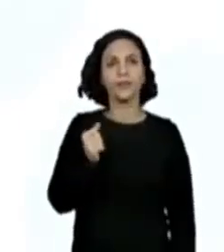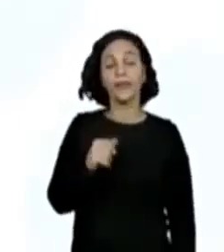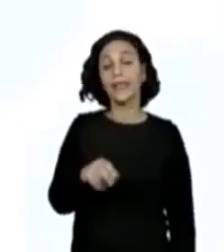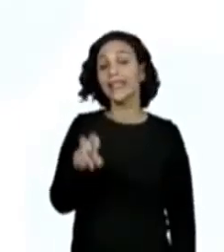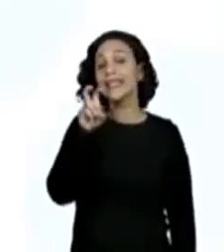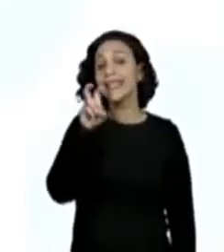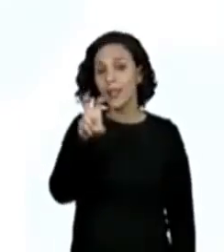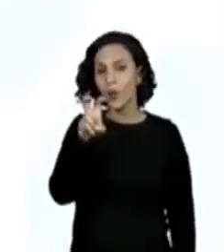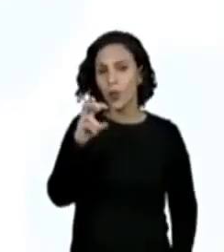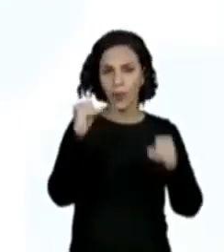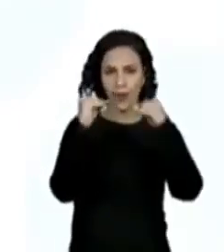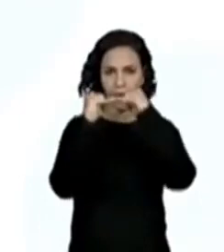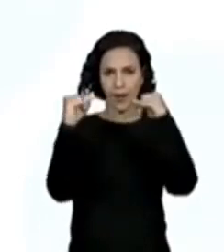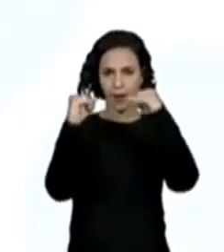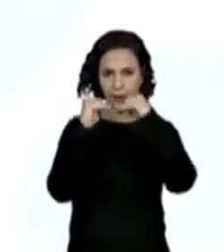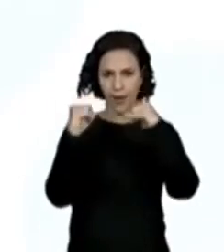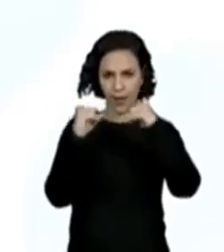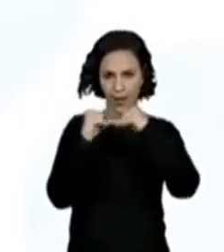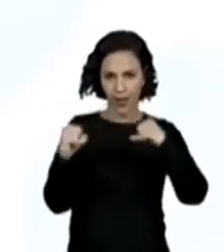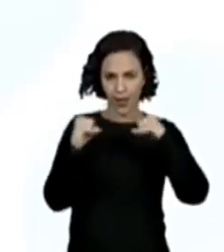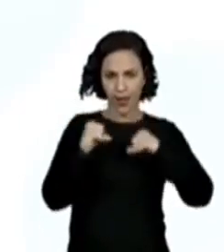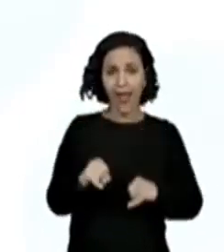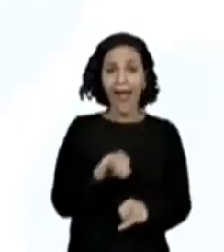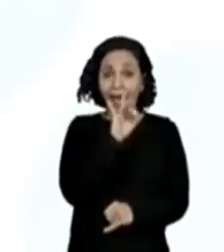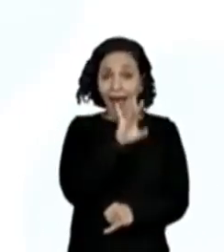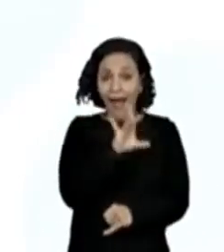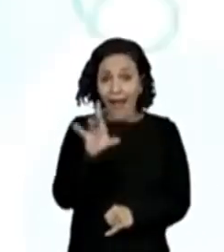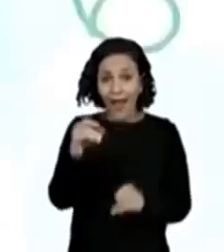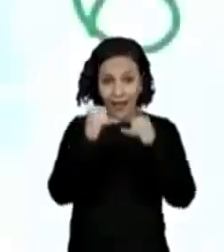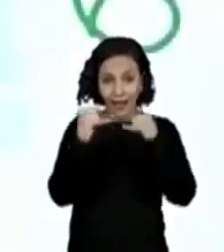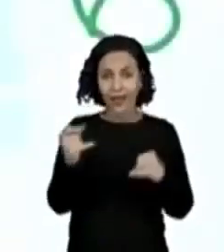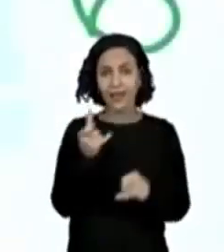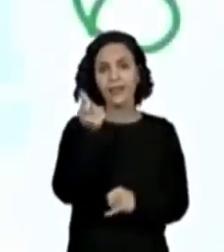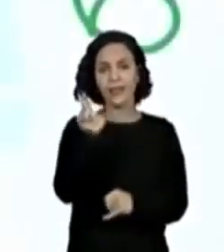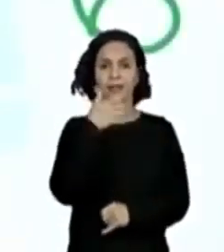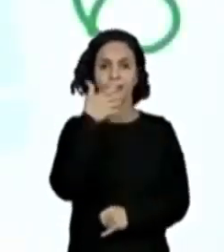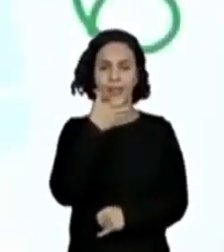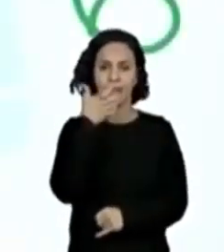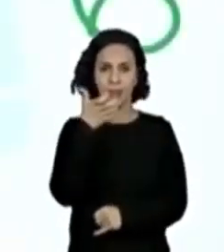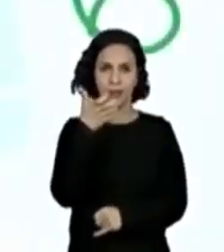5 linhas com 6 maçãs em cada uma.